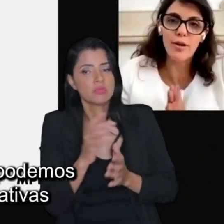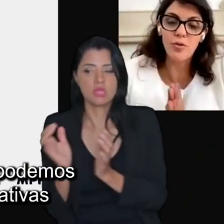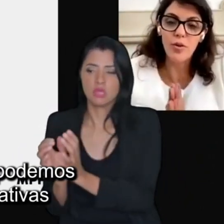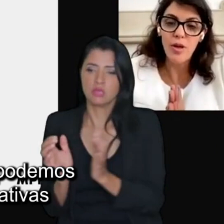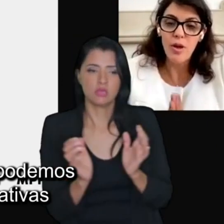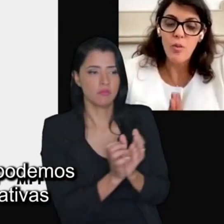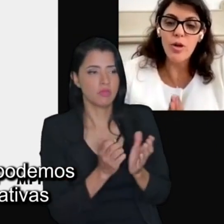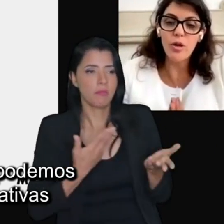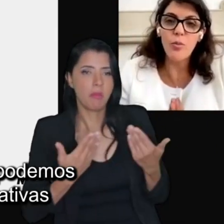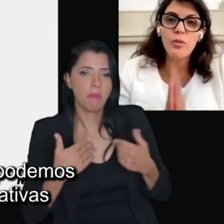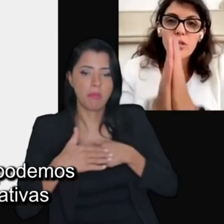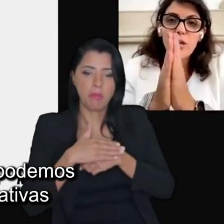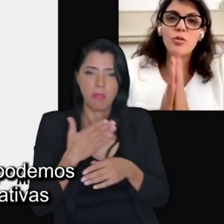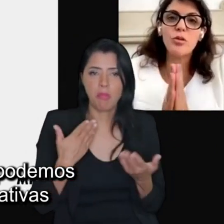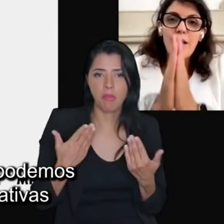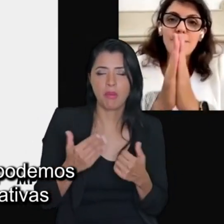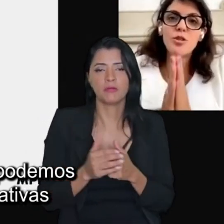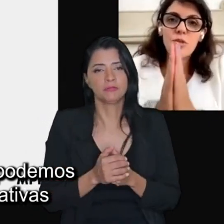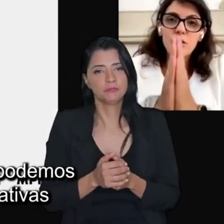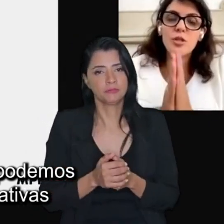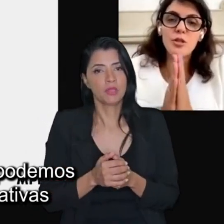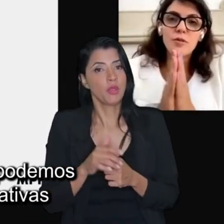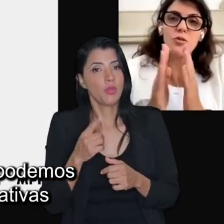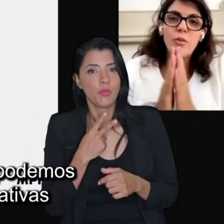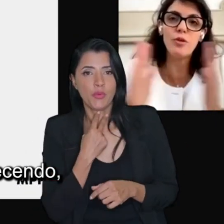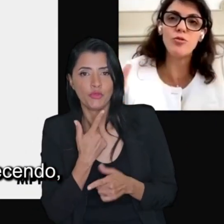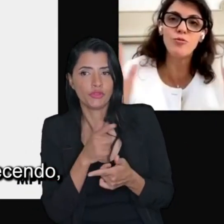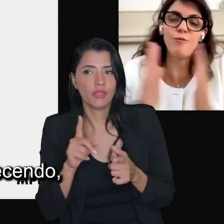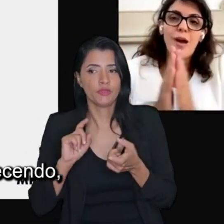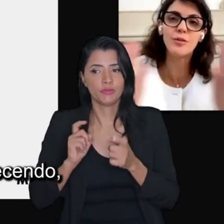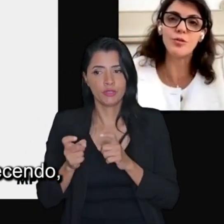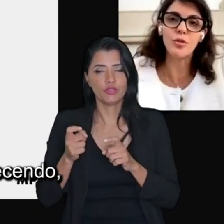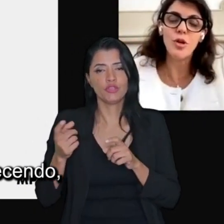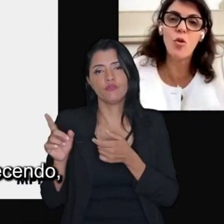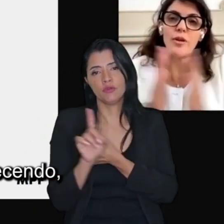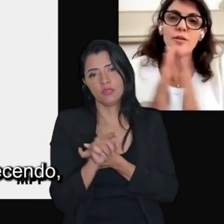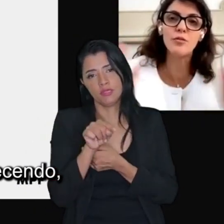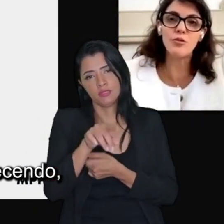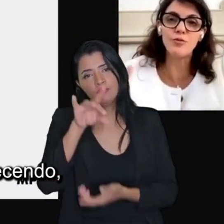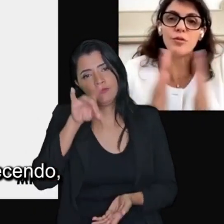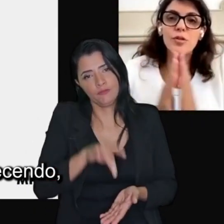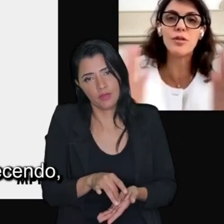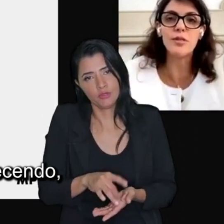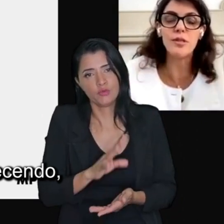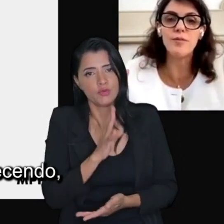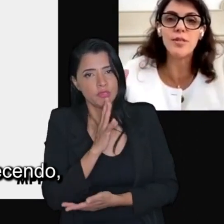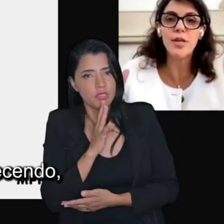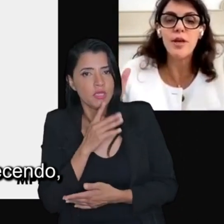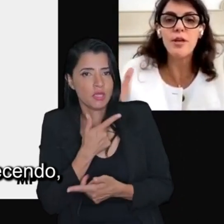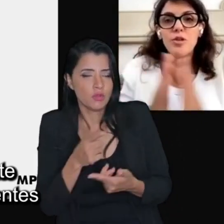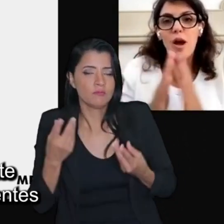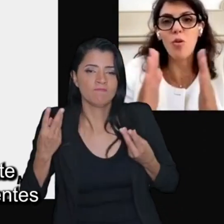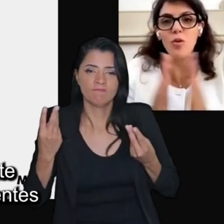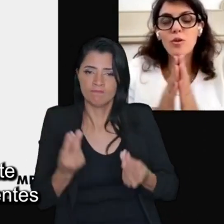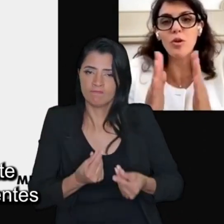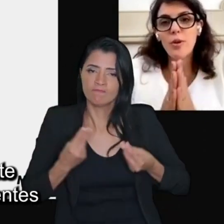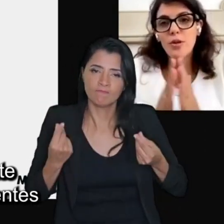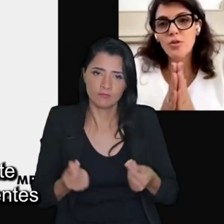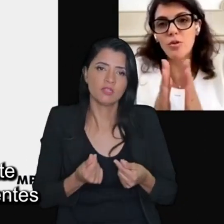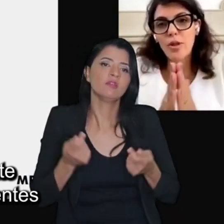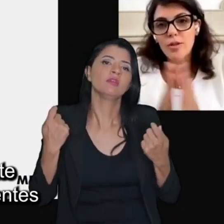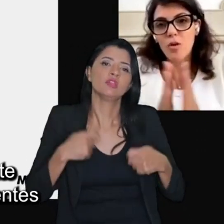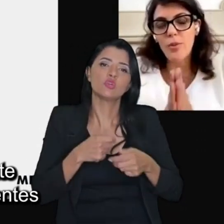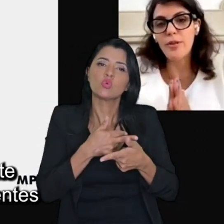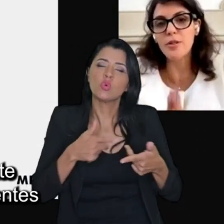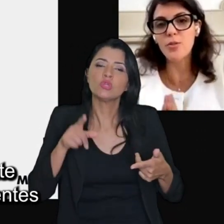se conversam, porque não podemos ter autoridades administrativas no meio de um fato, conhecendo de fatos sensíveis e de algo que